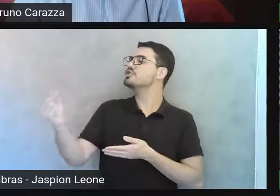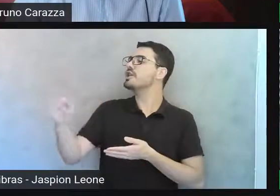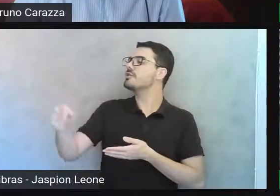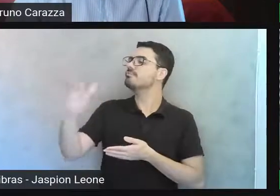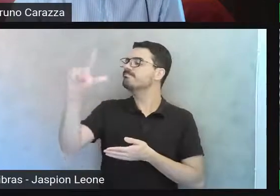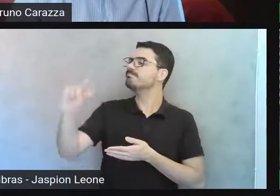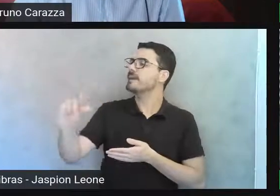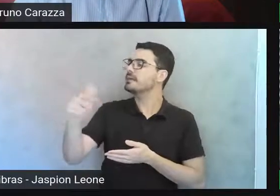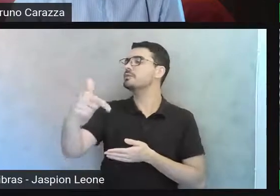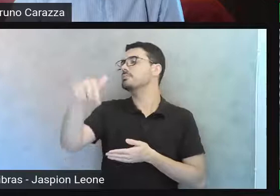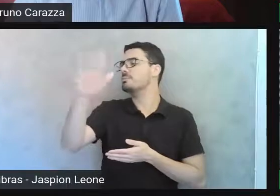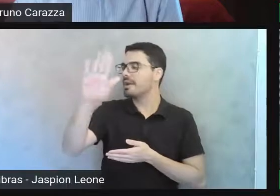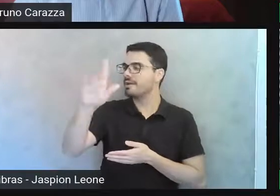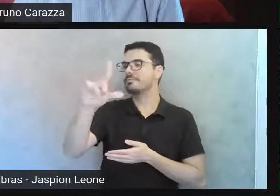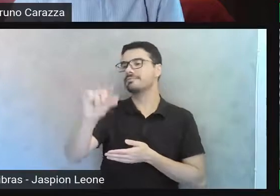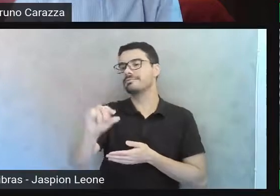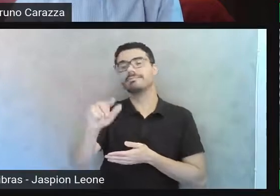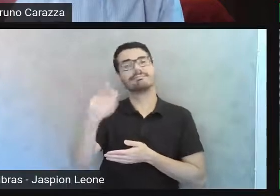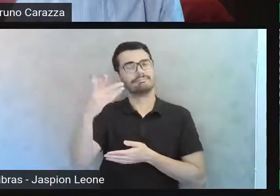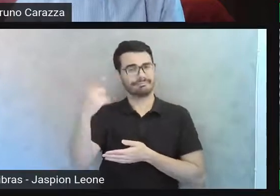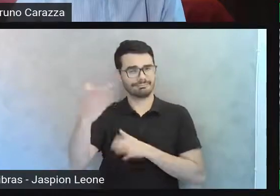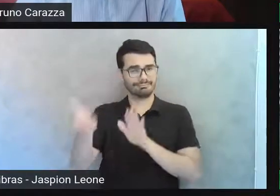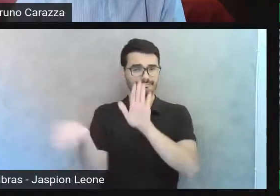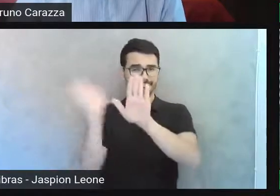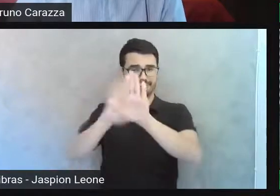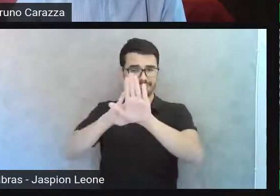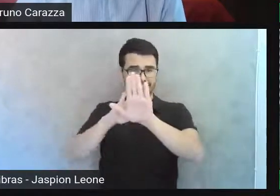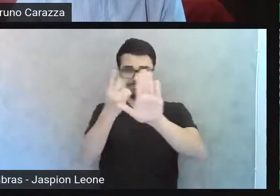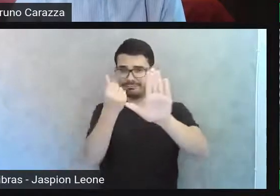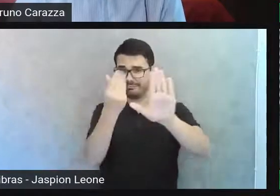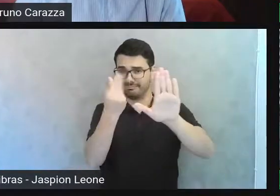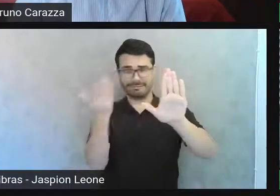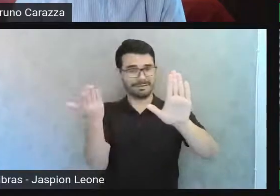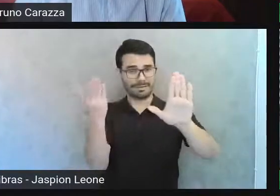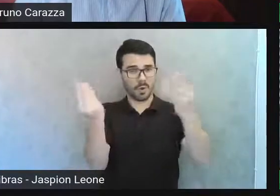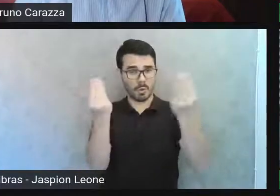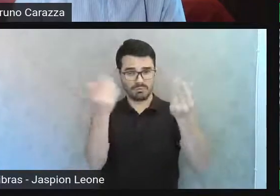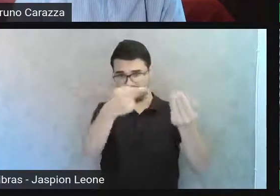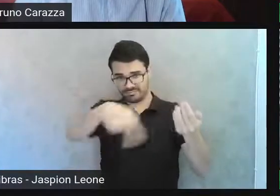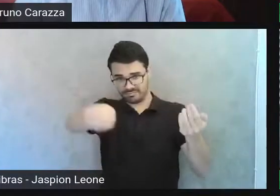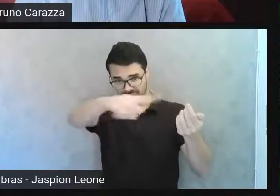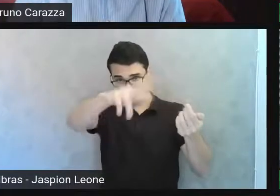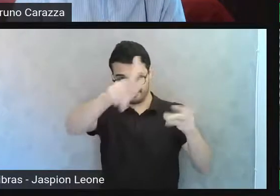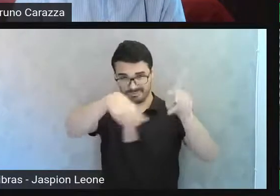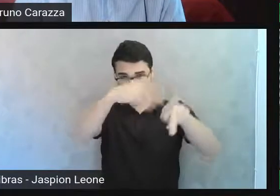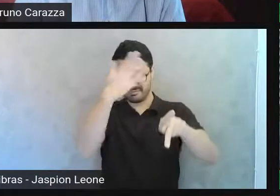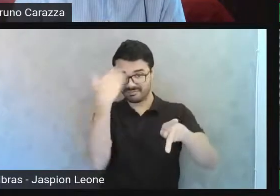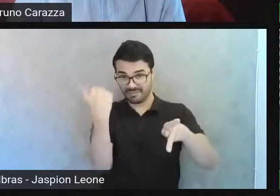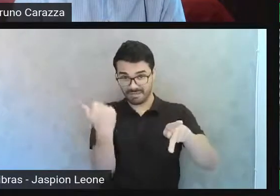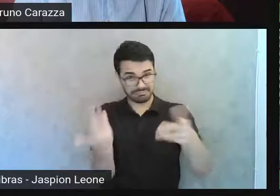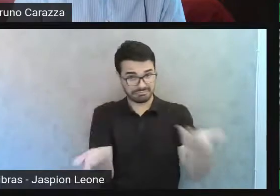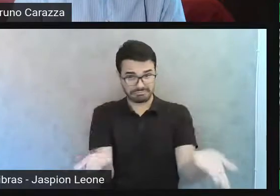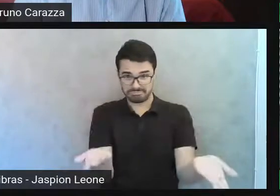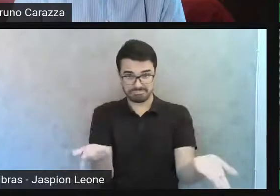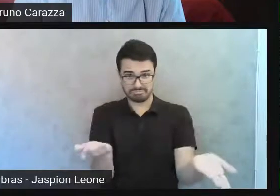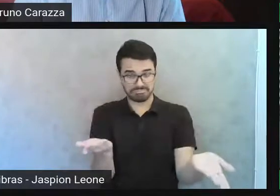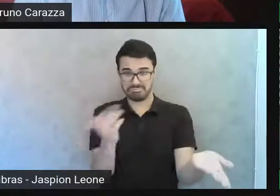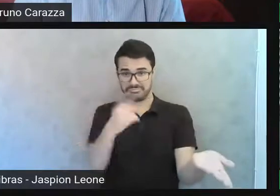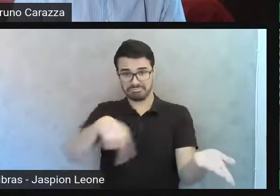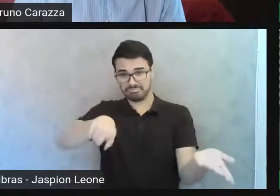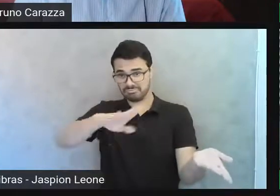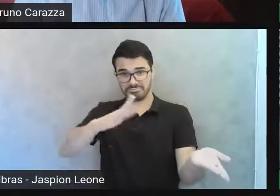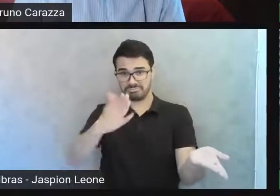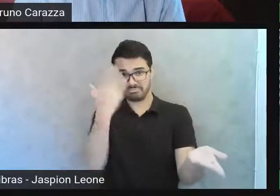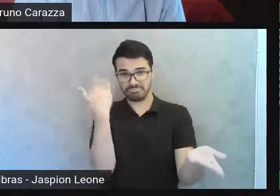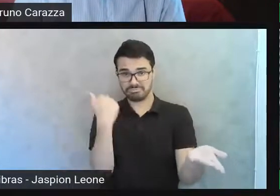E isso ninguém sabe, isso ninguém viu, né? E não tem como você punir quem tomou uma decisão da qual você discorde, porque você não sabe